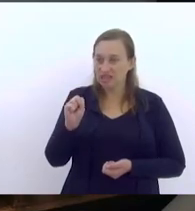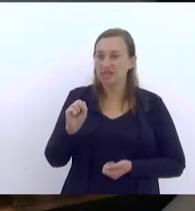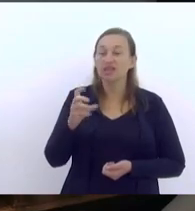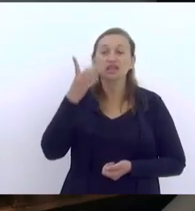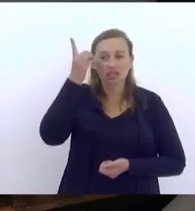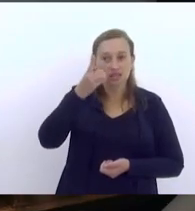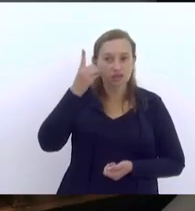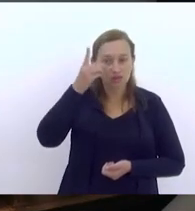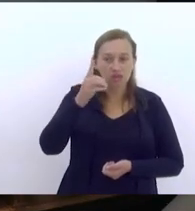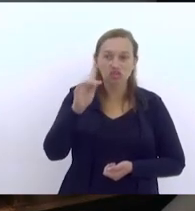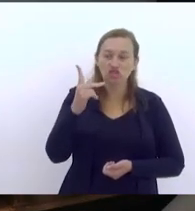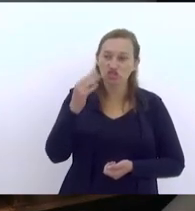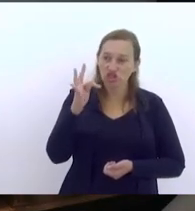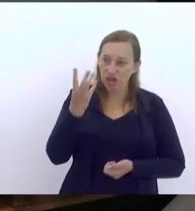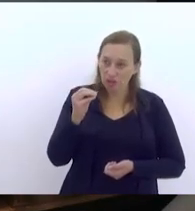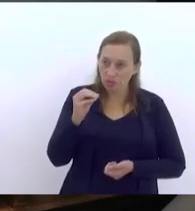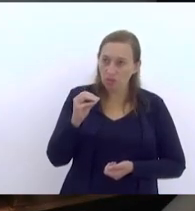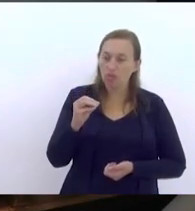Deputado Tiago Rangel.